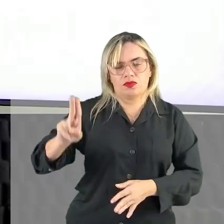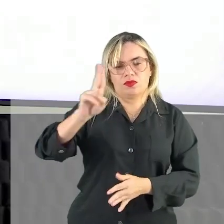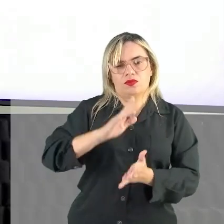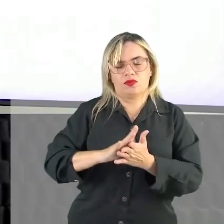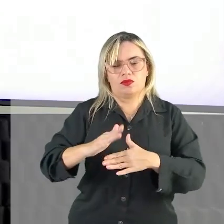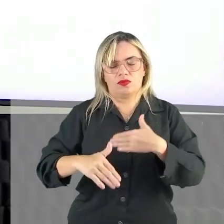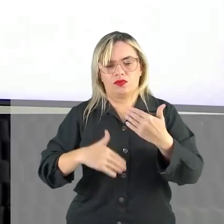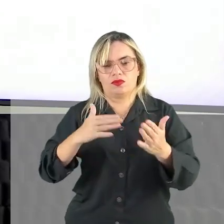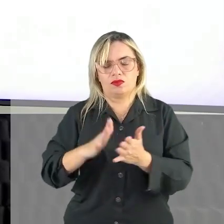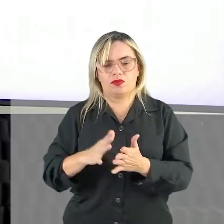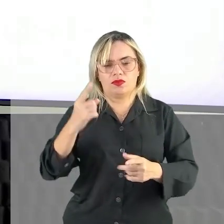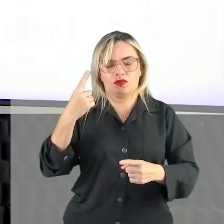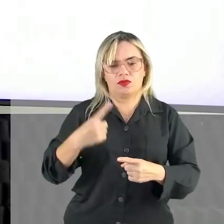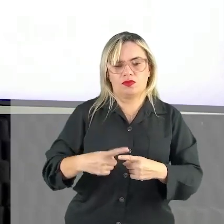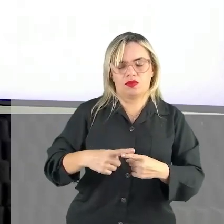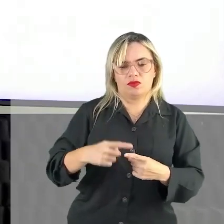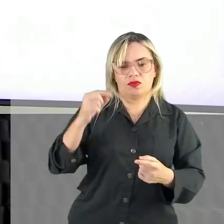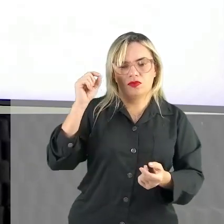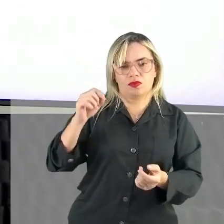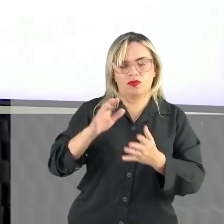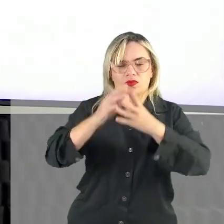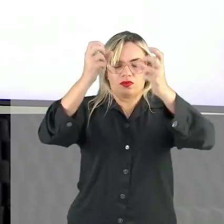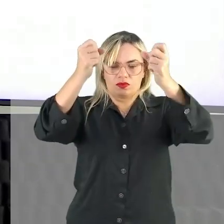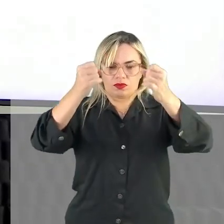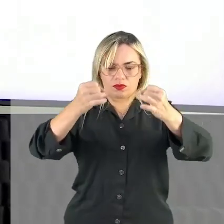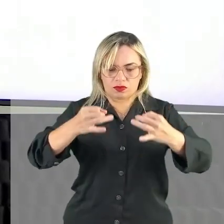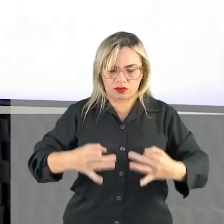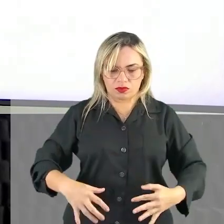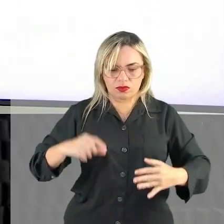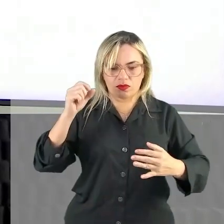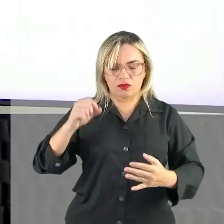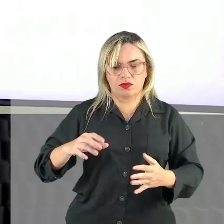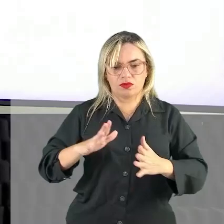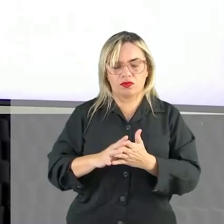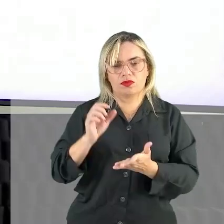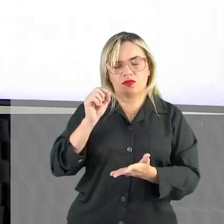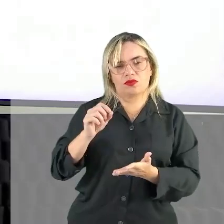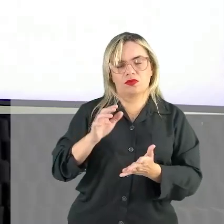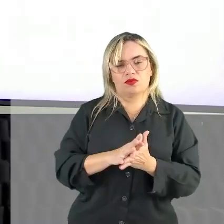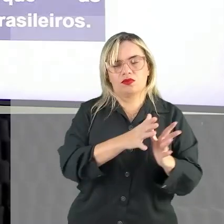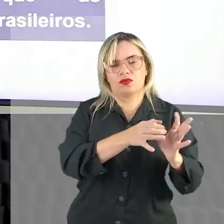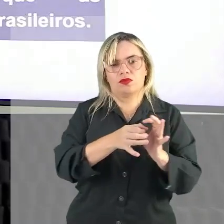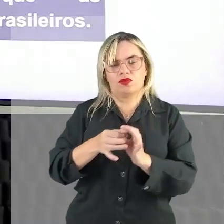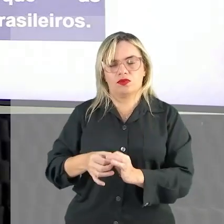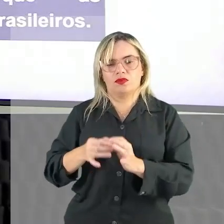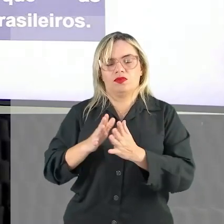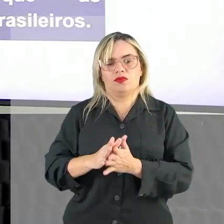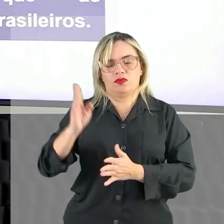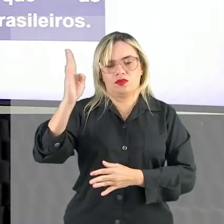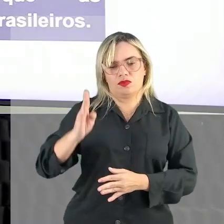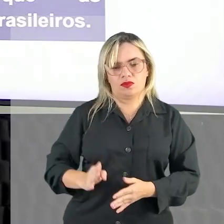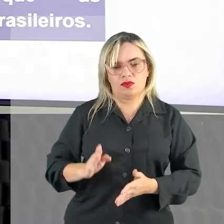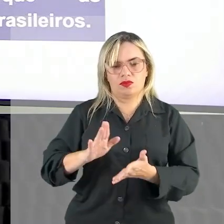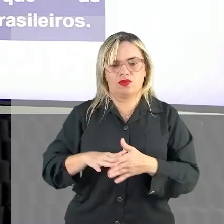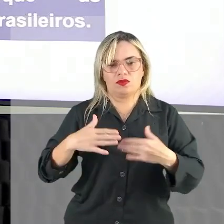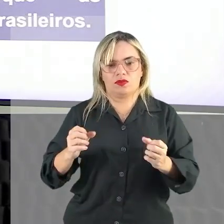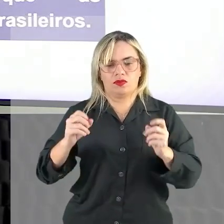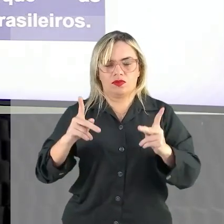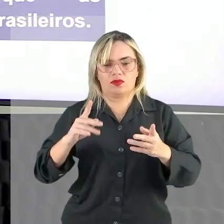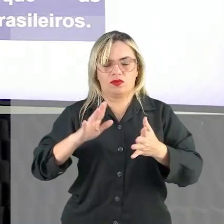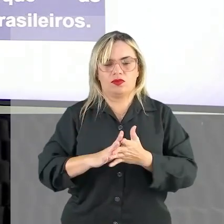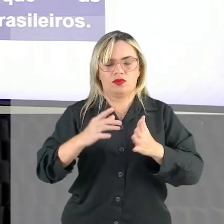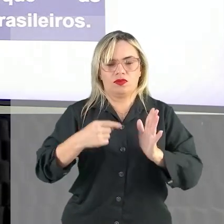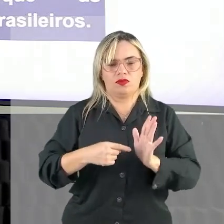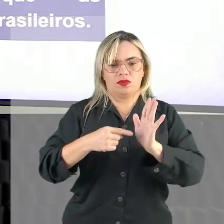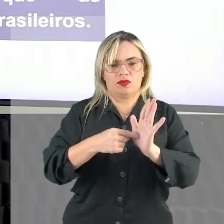processo de justificativa para explicar a atual situação do trânsito no Brasil, ok? E aí, eu